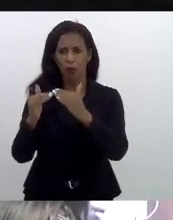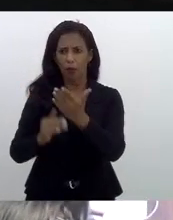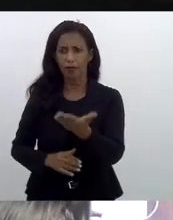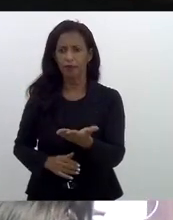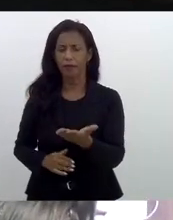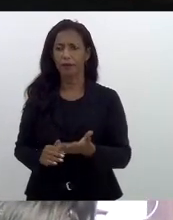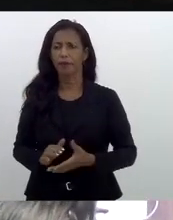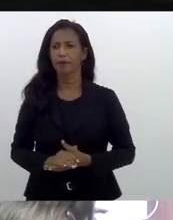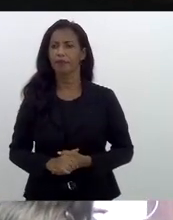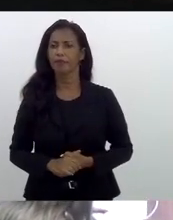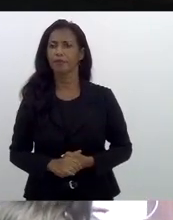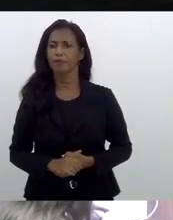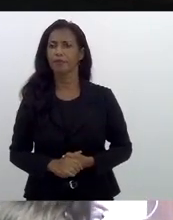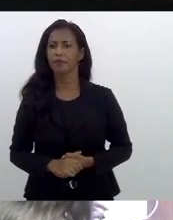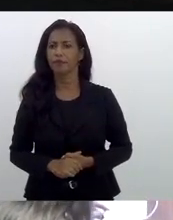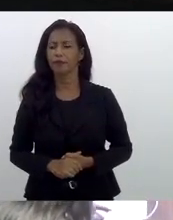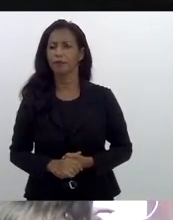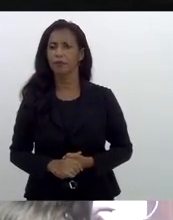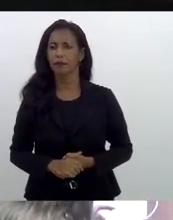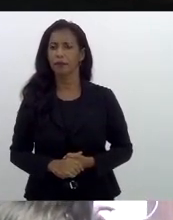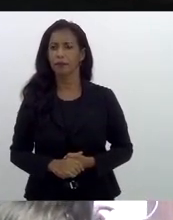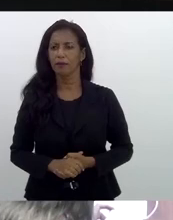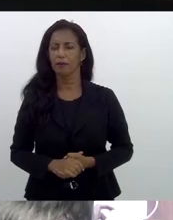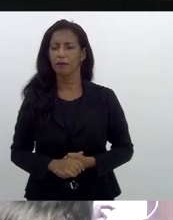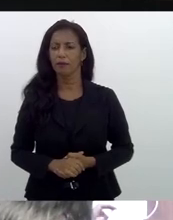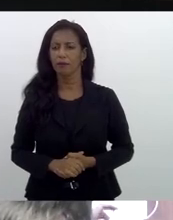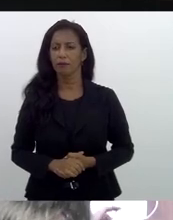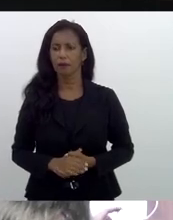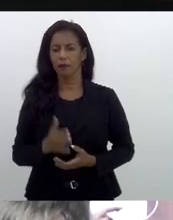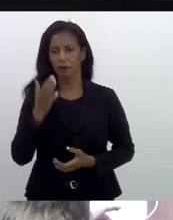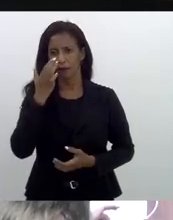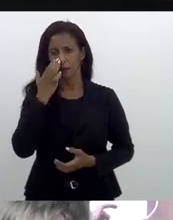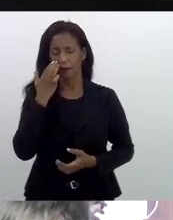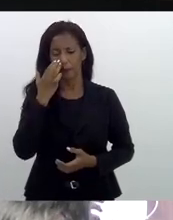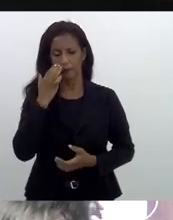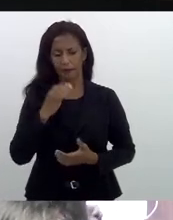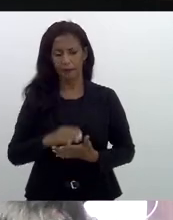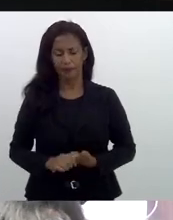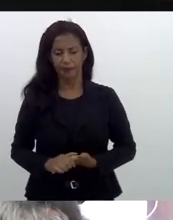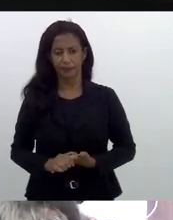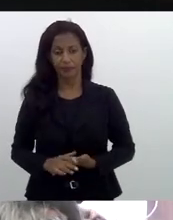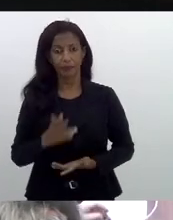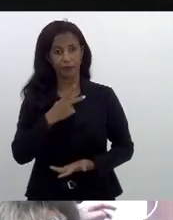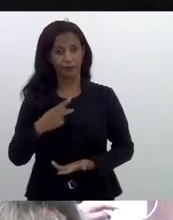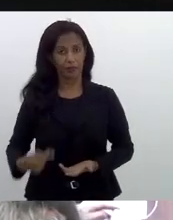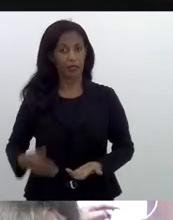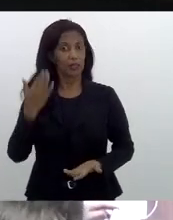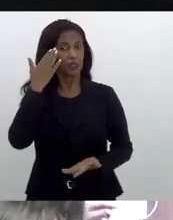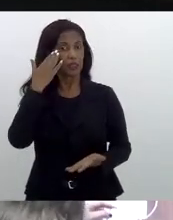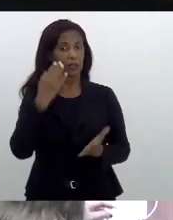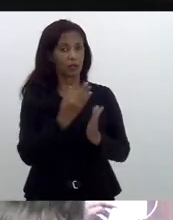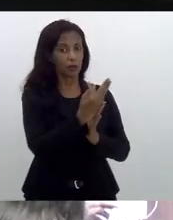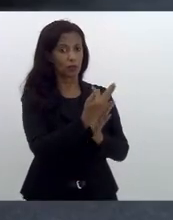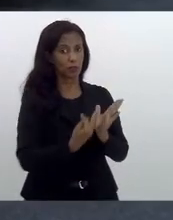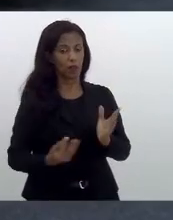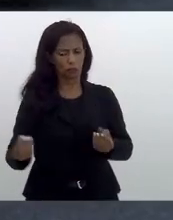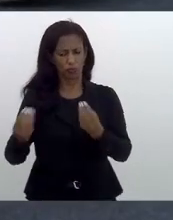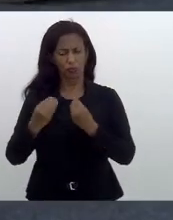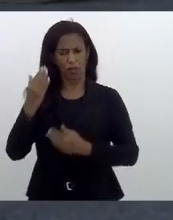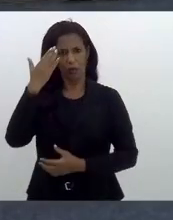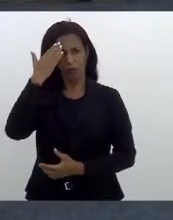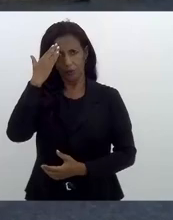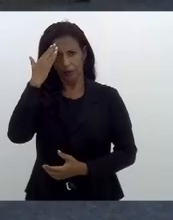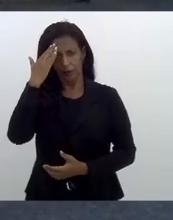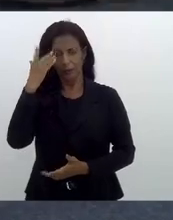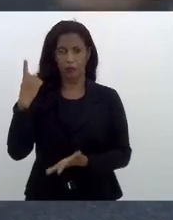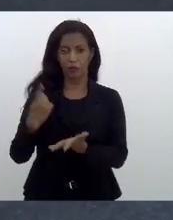fechar o acordo vai por favor senhor presidente entendendo que essa redação nos coloca um entendimento de